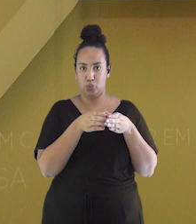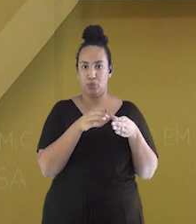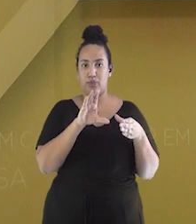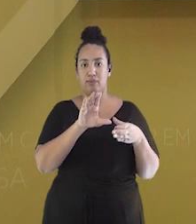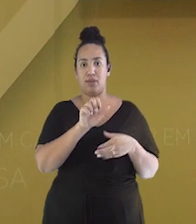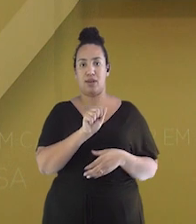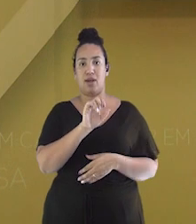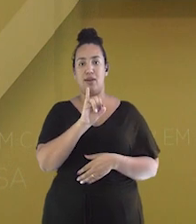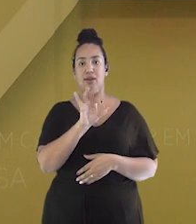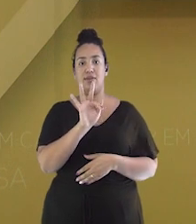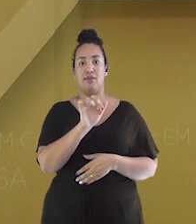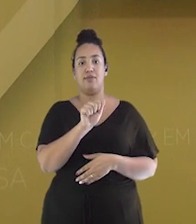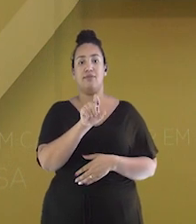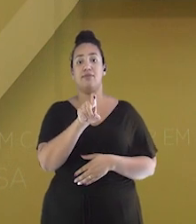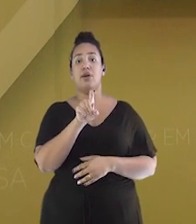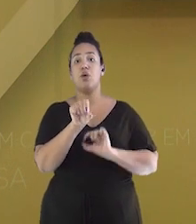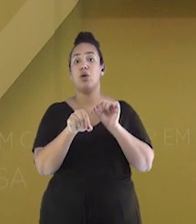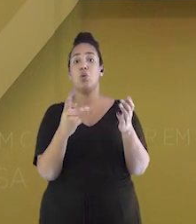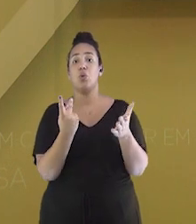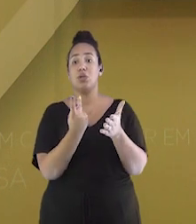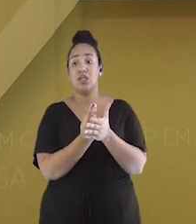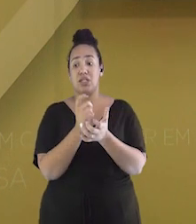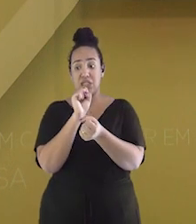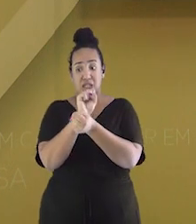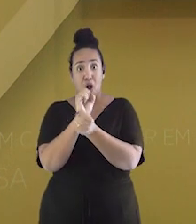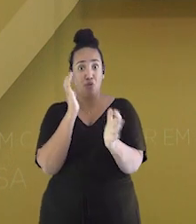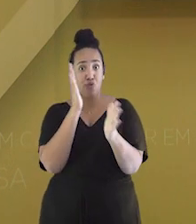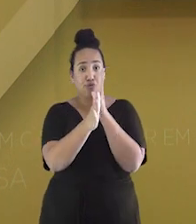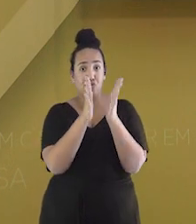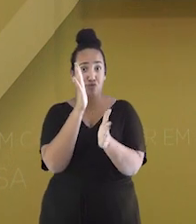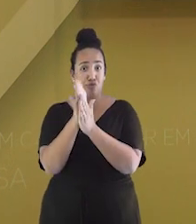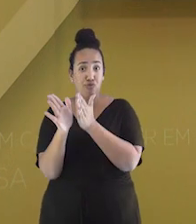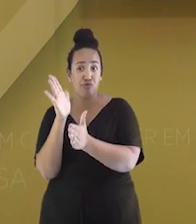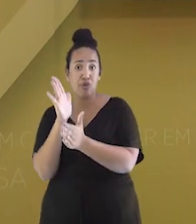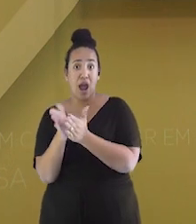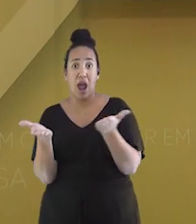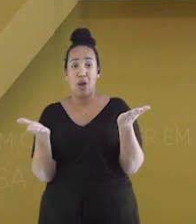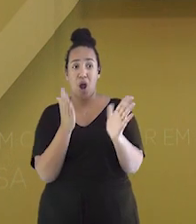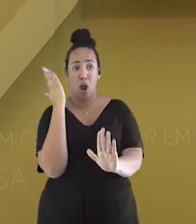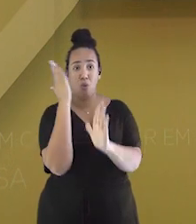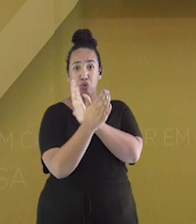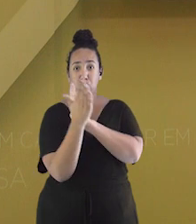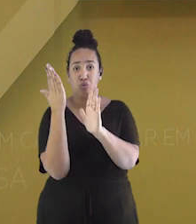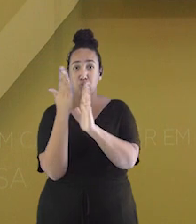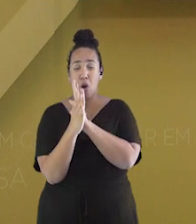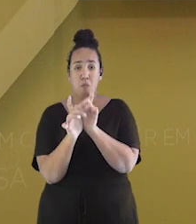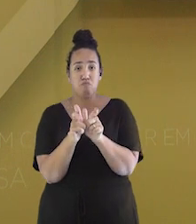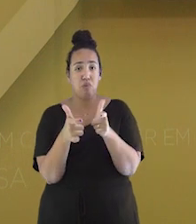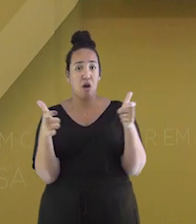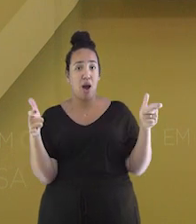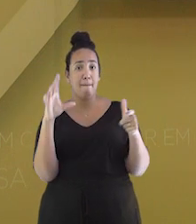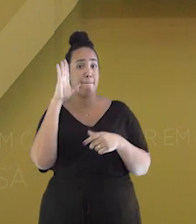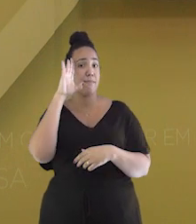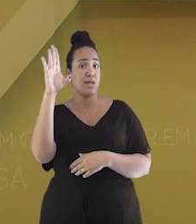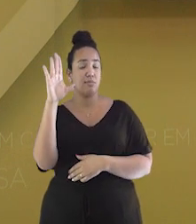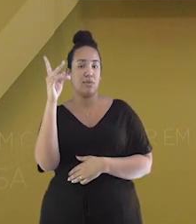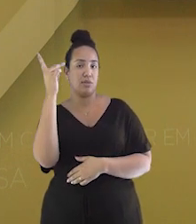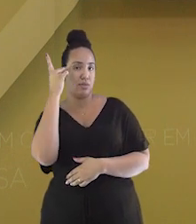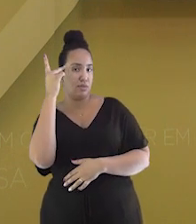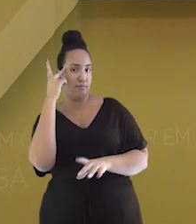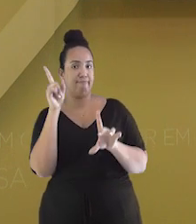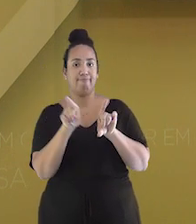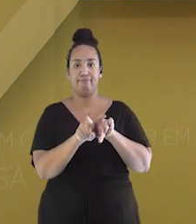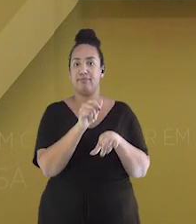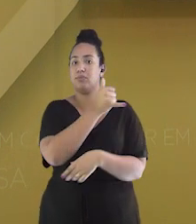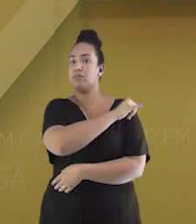Caifases promovia fugas de escravos. As fugas multiplicaram-se, especialmente nas províncias de São Paulo e do Rio de Janeiro, fazendo com